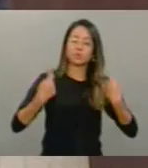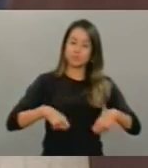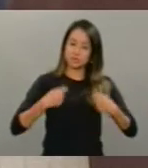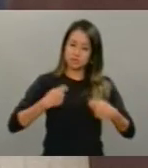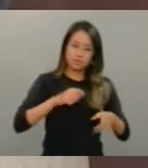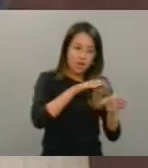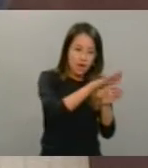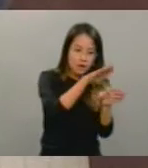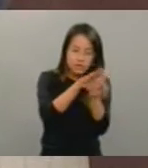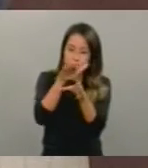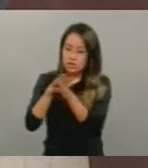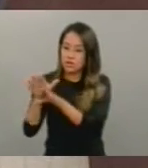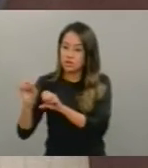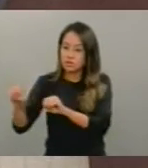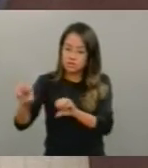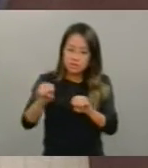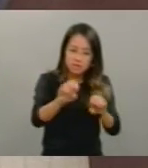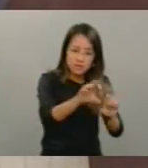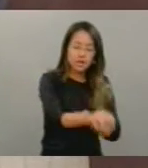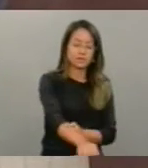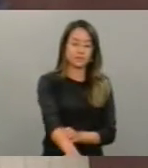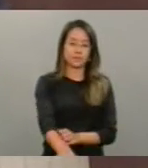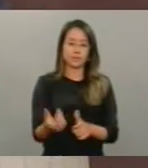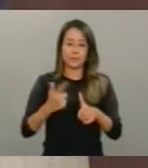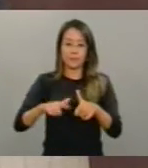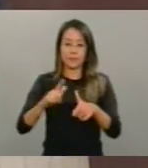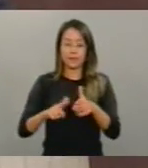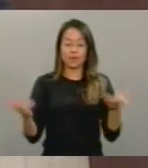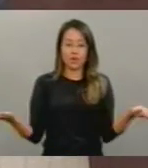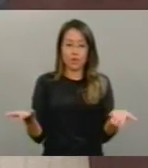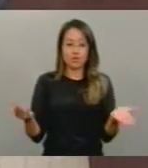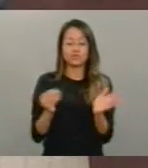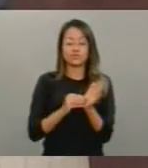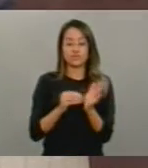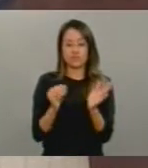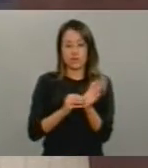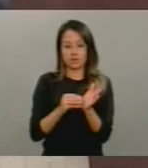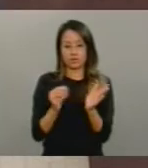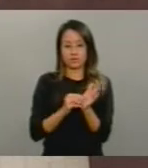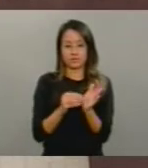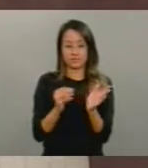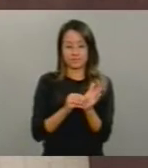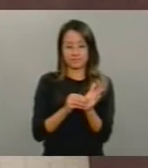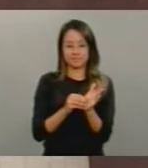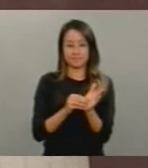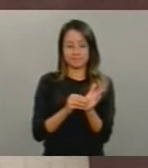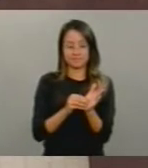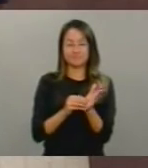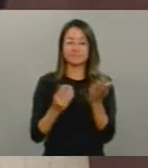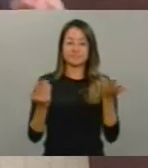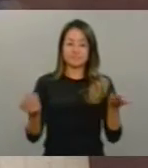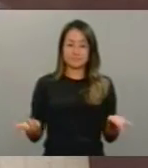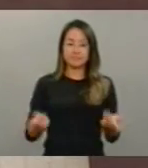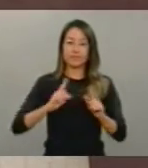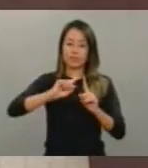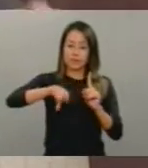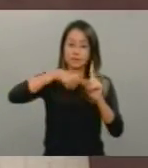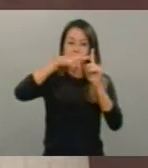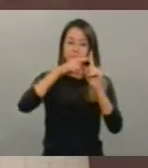problemas hoje da ausência de planejamento familiar vão ser resolvidos. É com mais